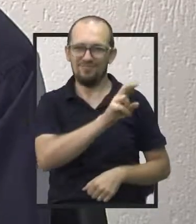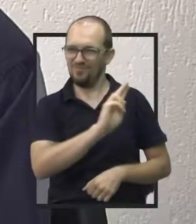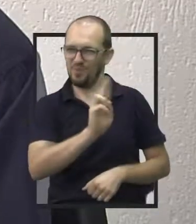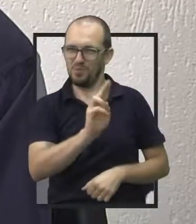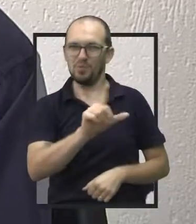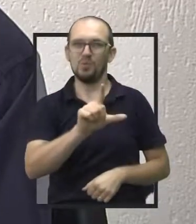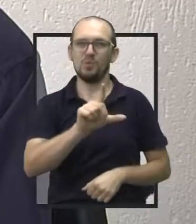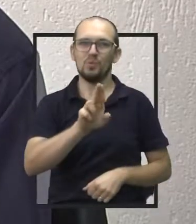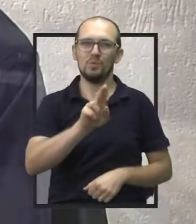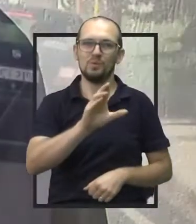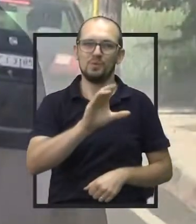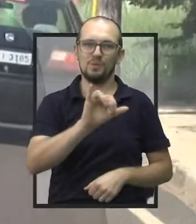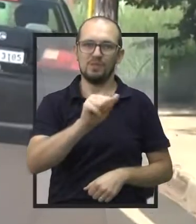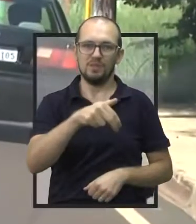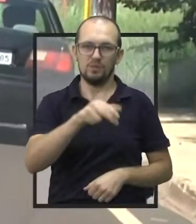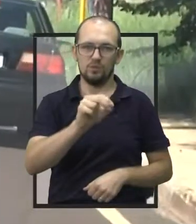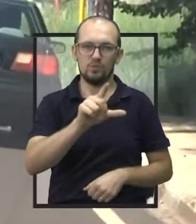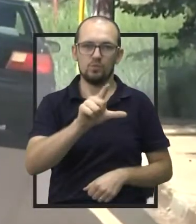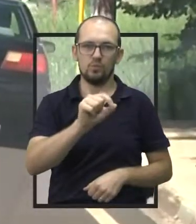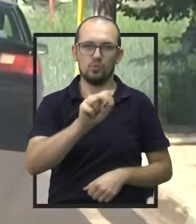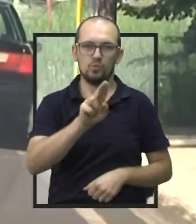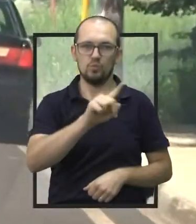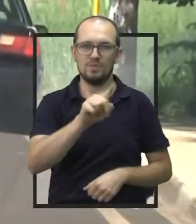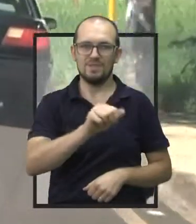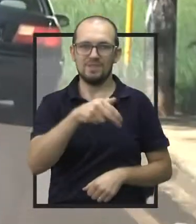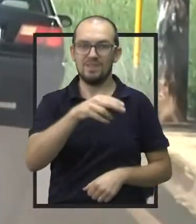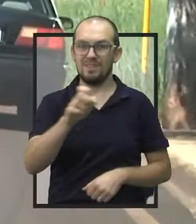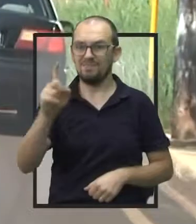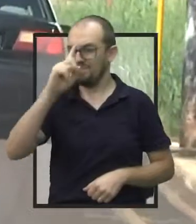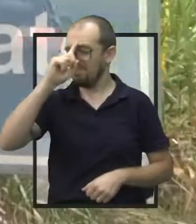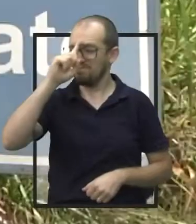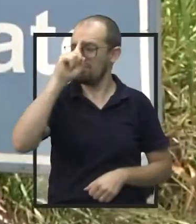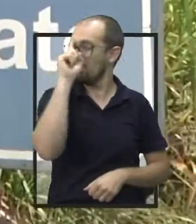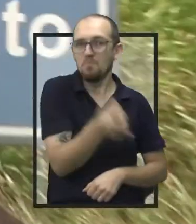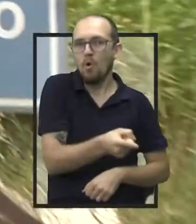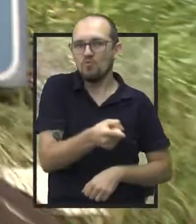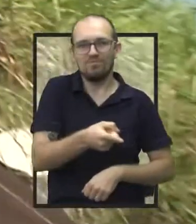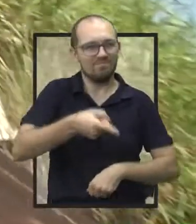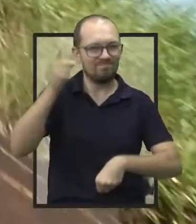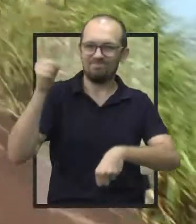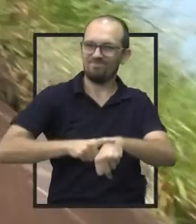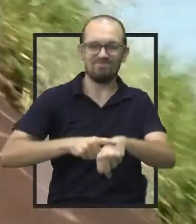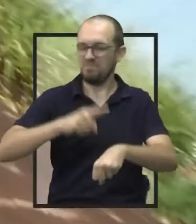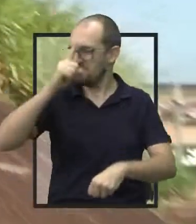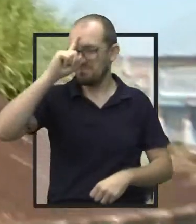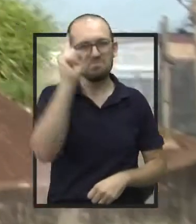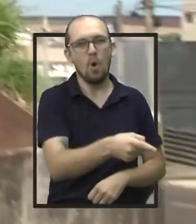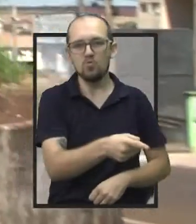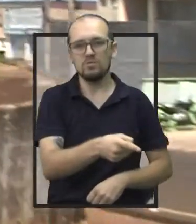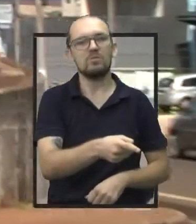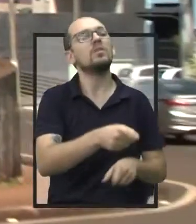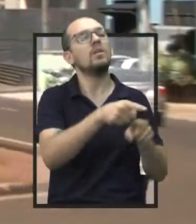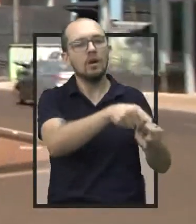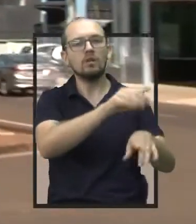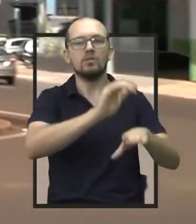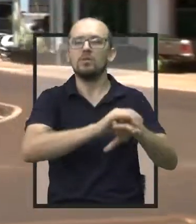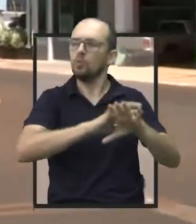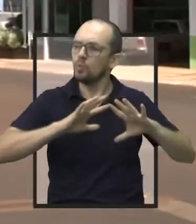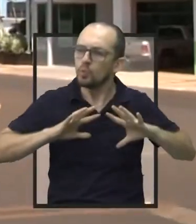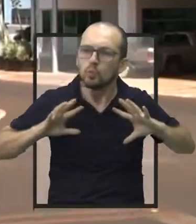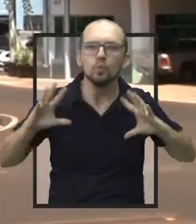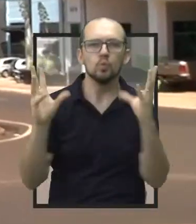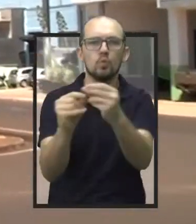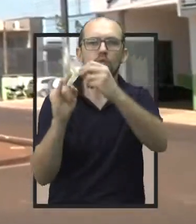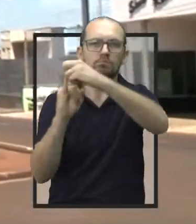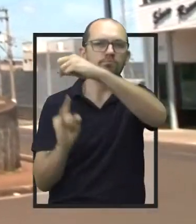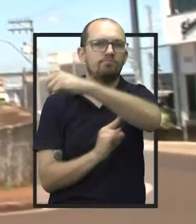que a empresa centrovias realize imediatamente a instalação de iluminações pública dos viadutos